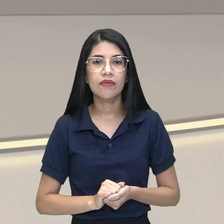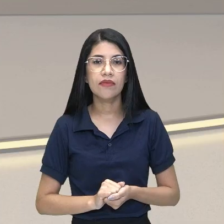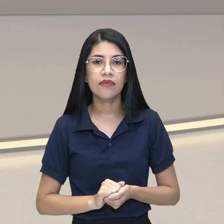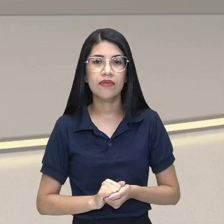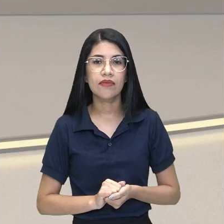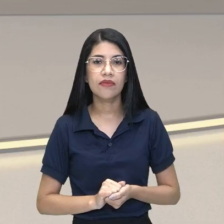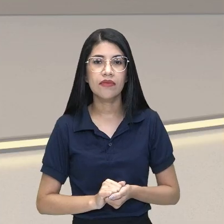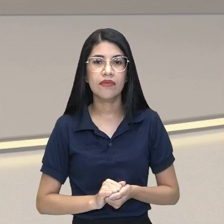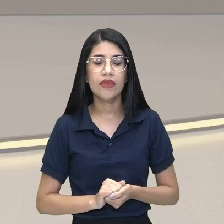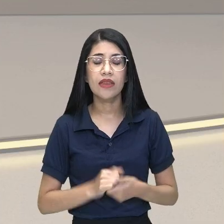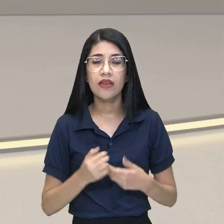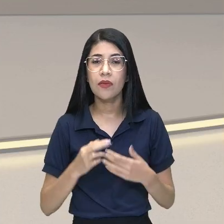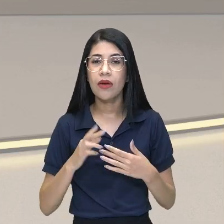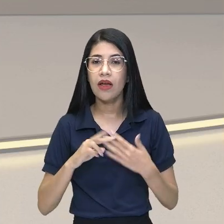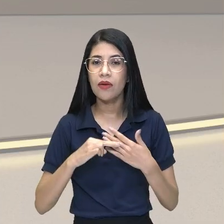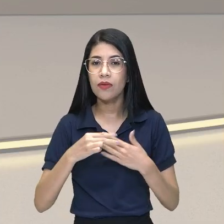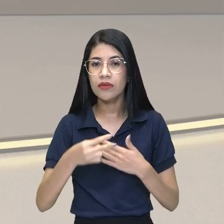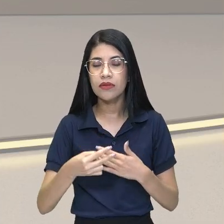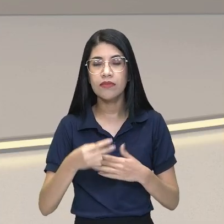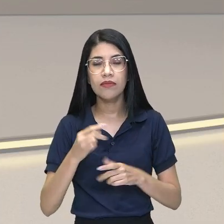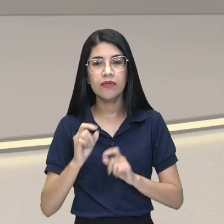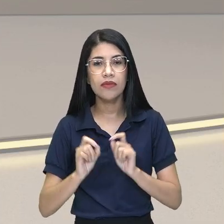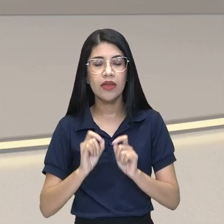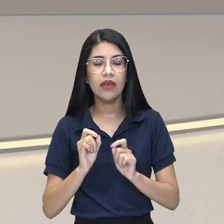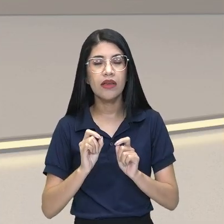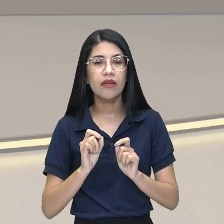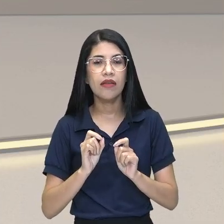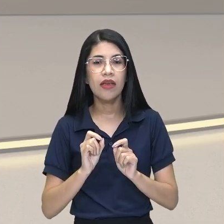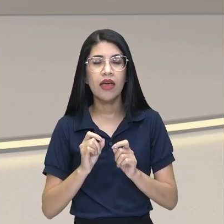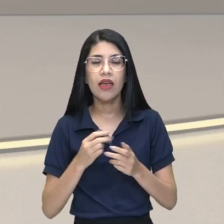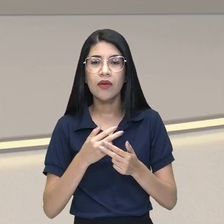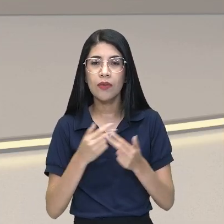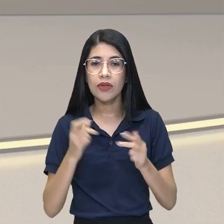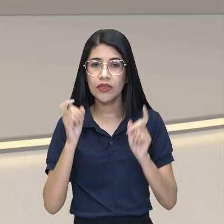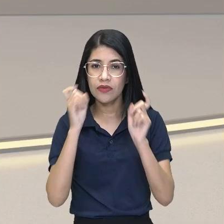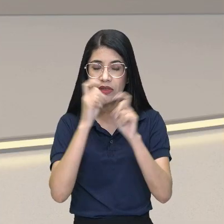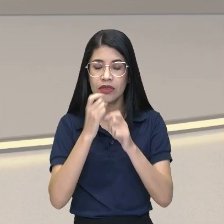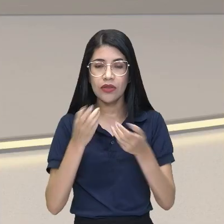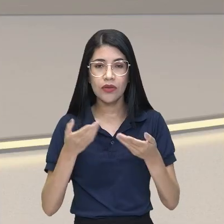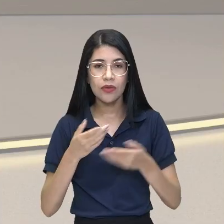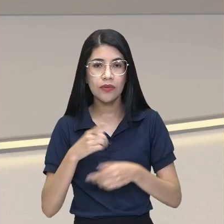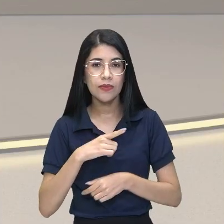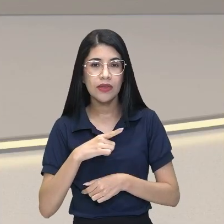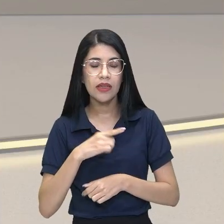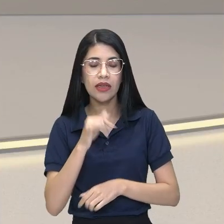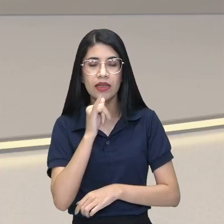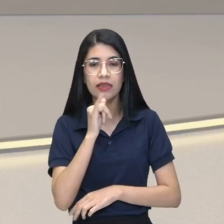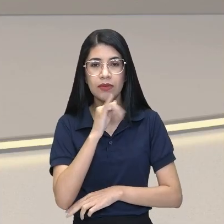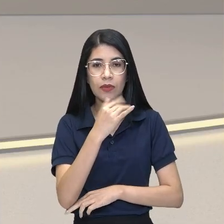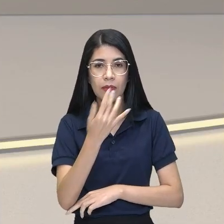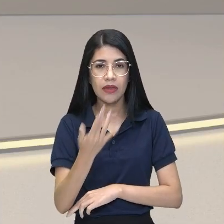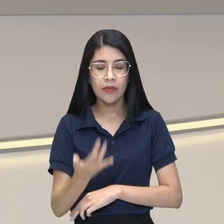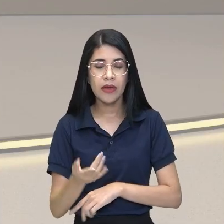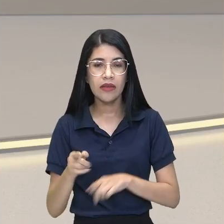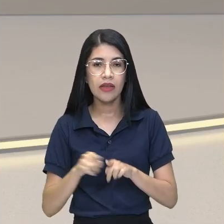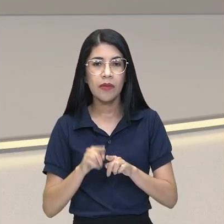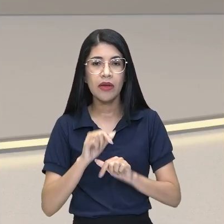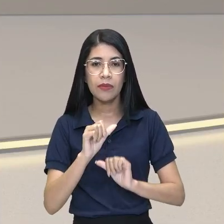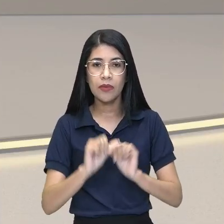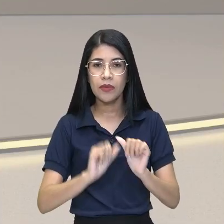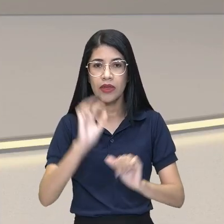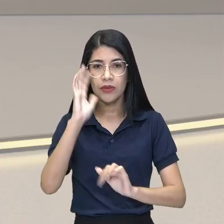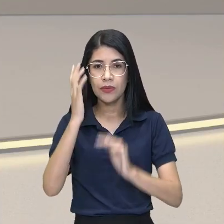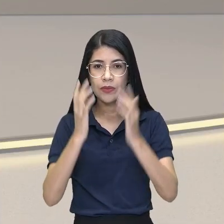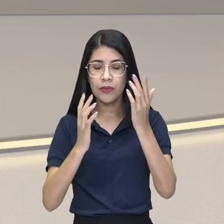o resultado disso é bem complicado, porque é o que estamos vendo hoje, né? Causa desmatamento, causa alteração no clima, essas